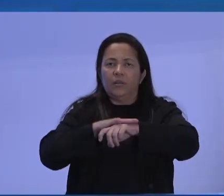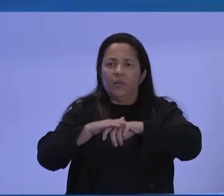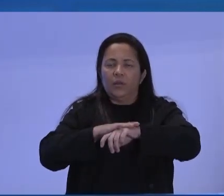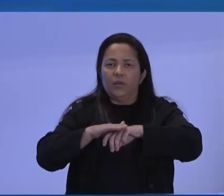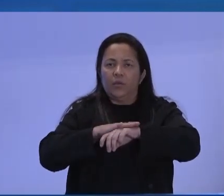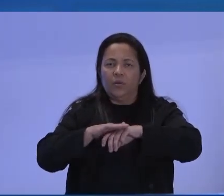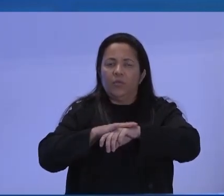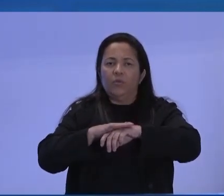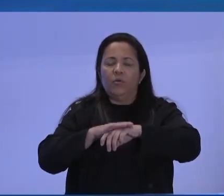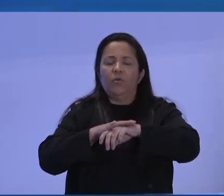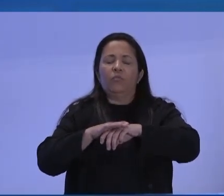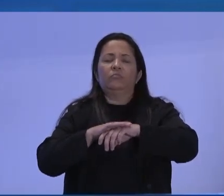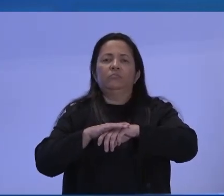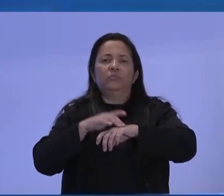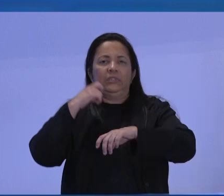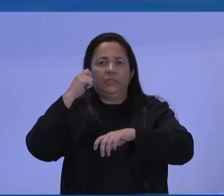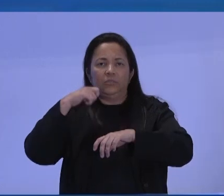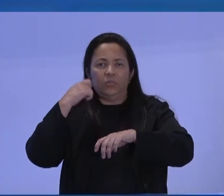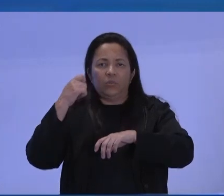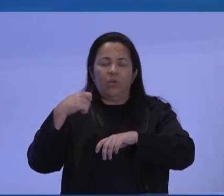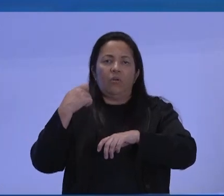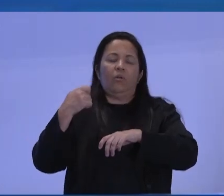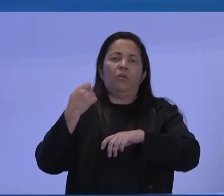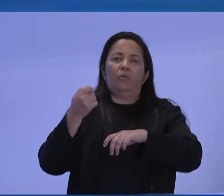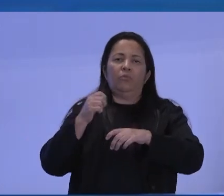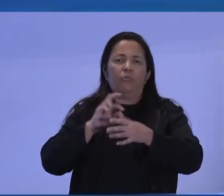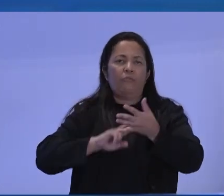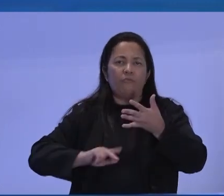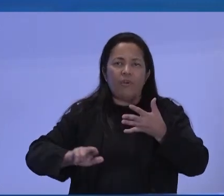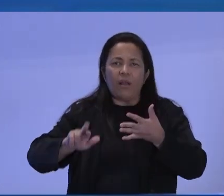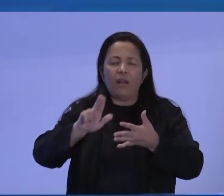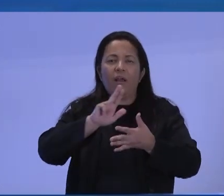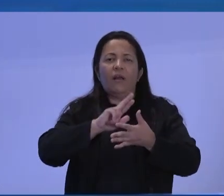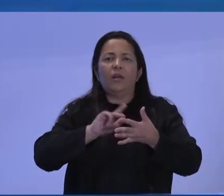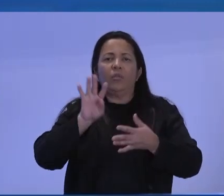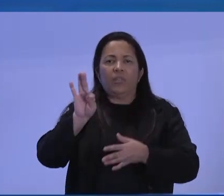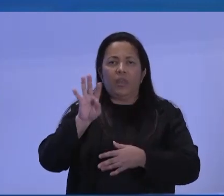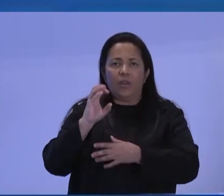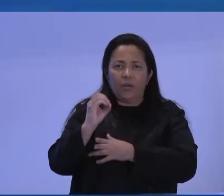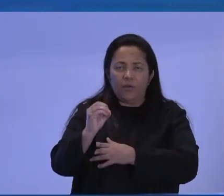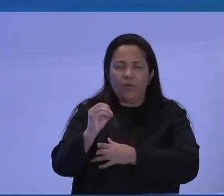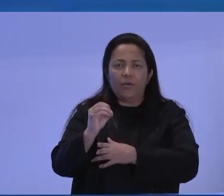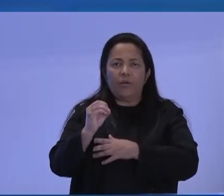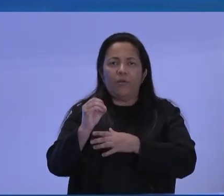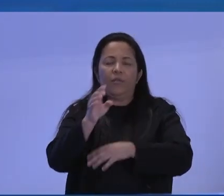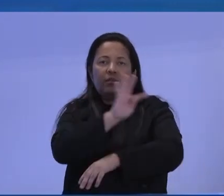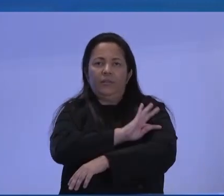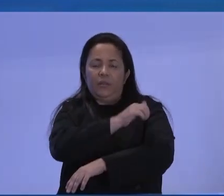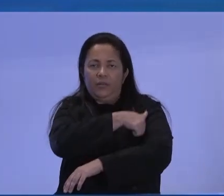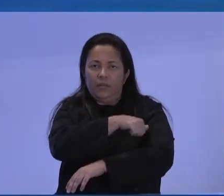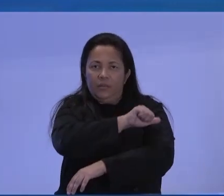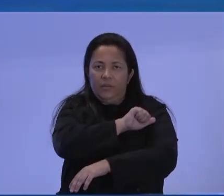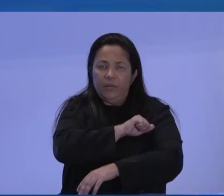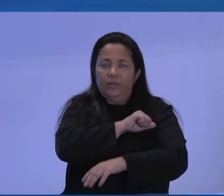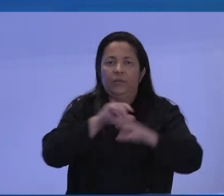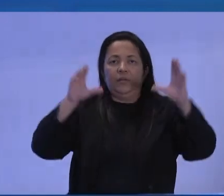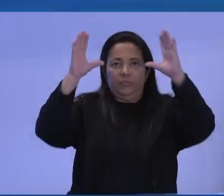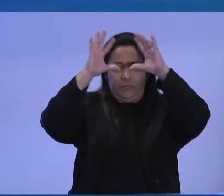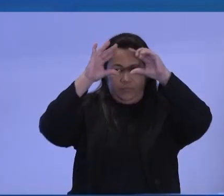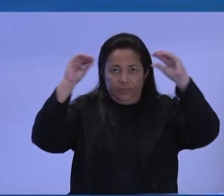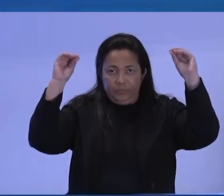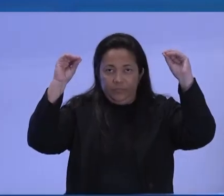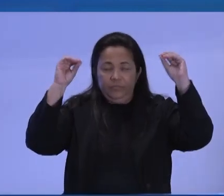avaliar a dentição, a saúde bucal, o fisioterapeuta e o terapeuta ocupacional, né? A enfermagem, os enfermeiros que vão fazer os